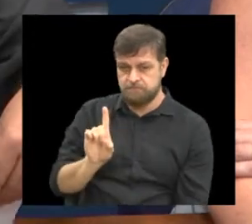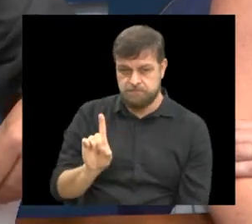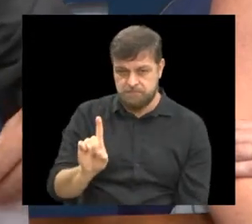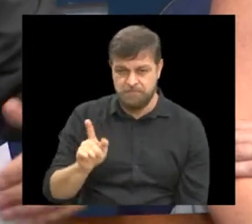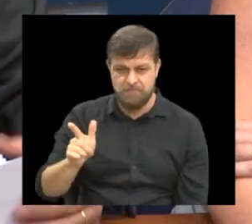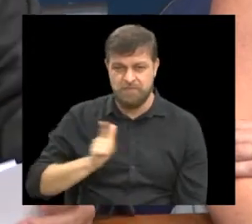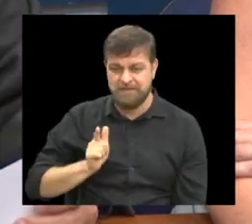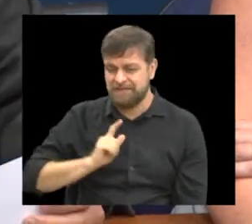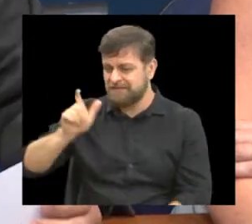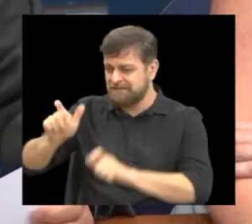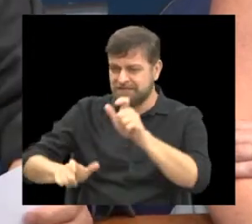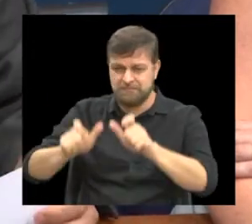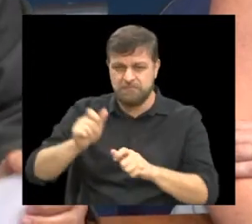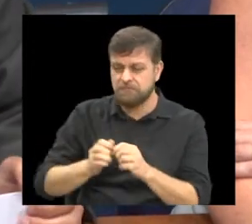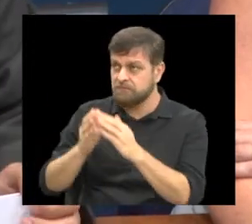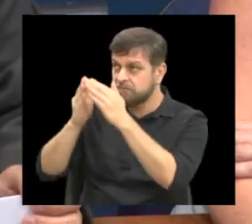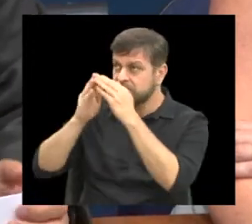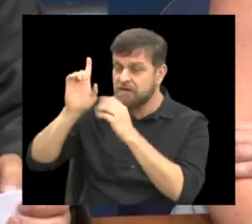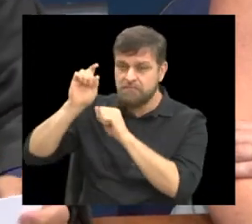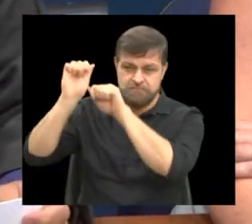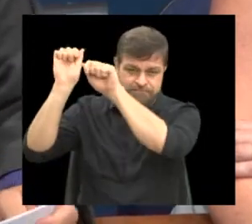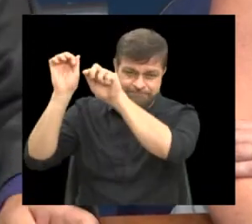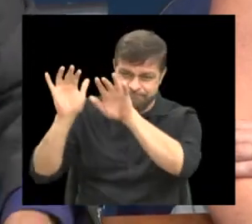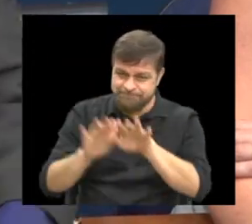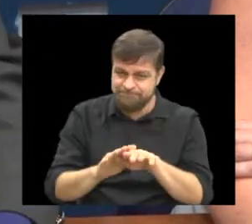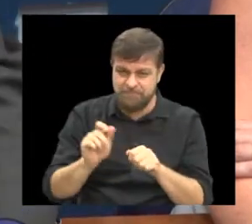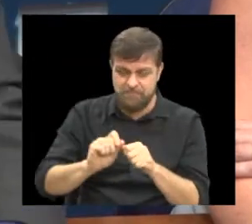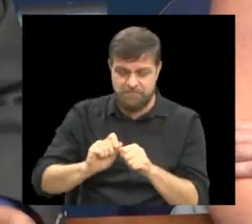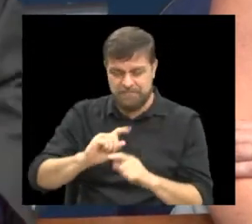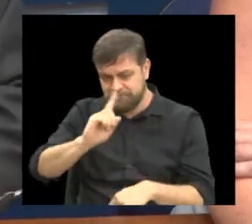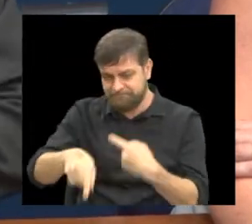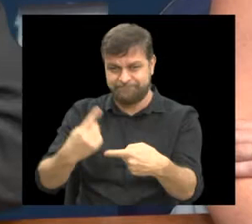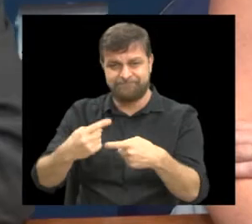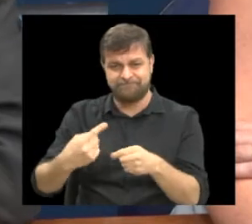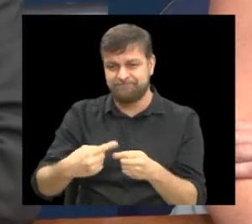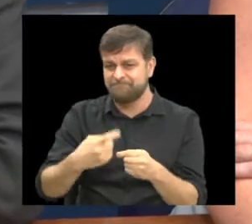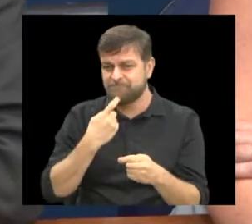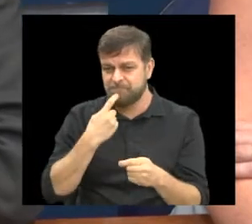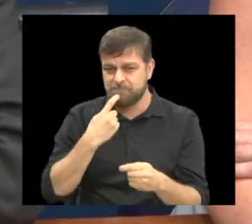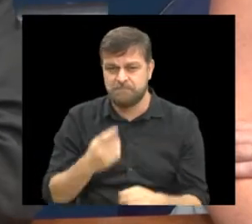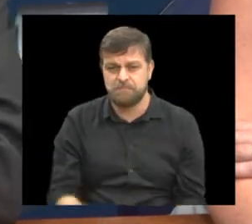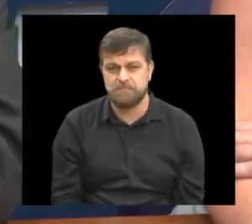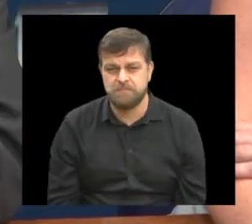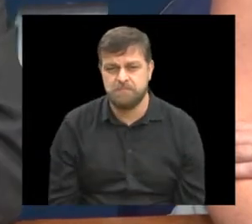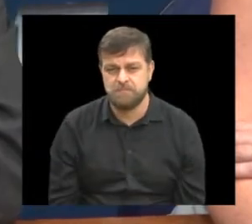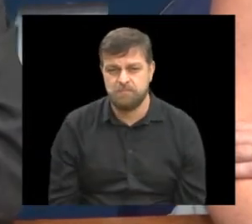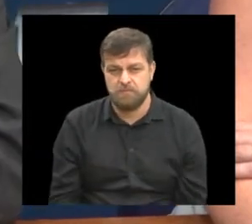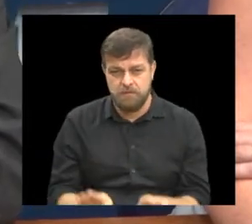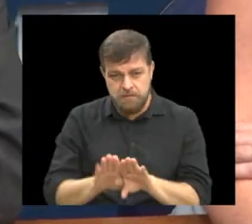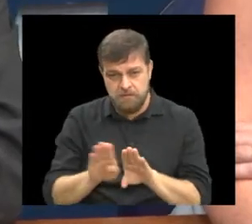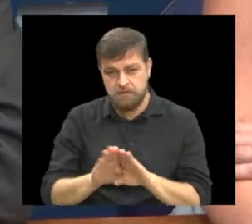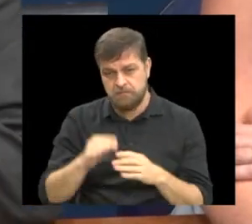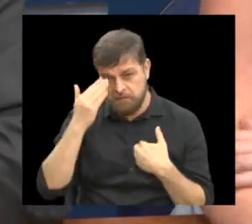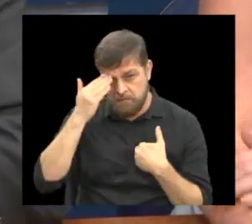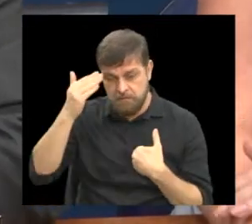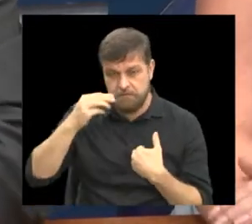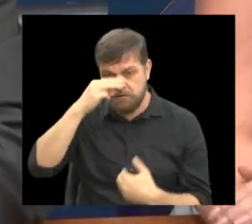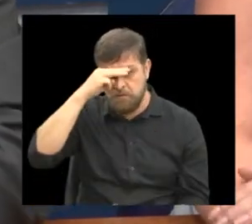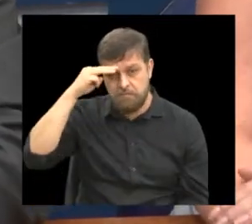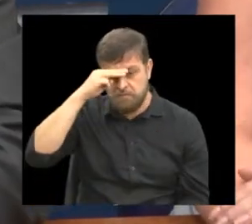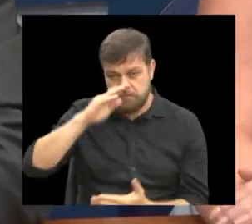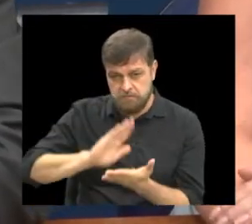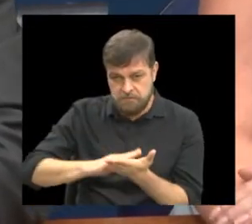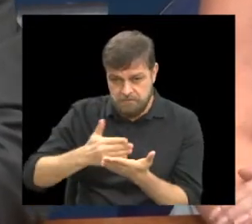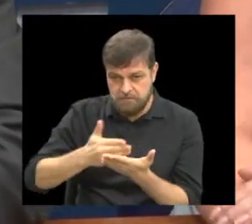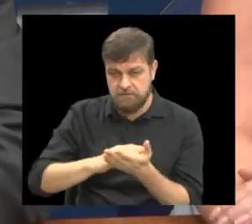temos essas moças que faz a diferença na nossa cidade de Campinas. Agradeço também ao Maurício, que é o